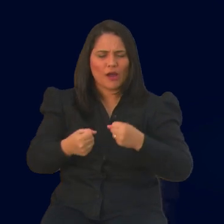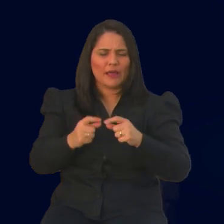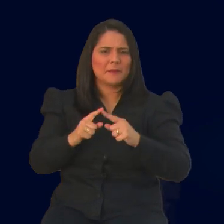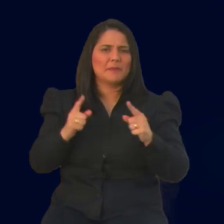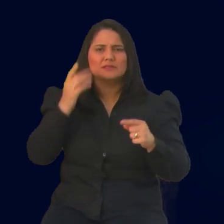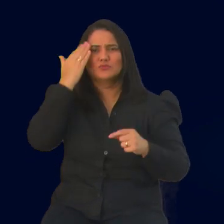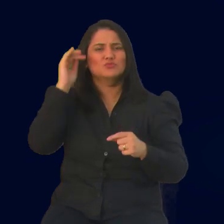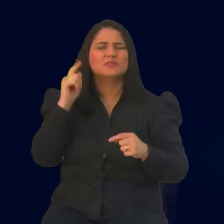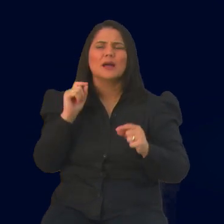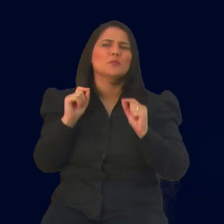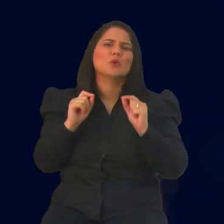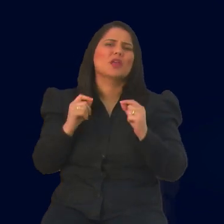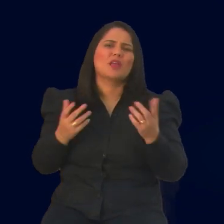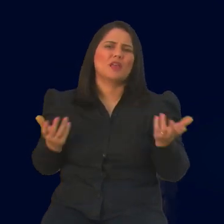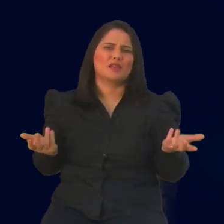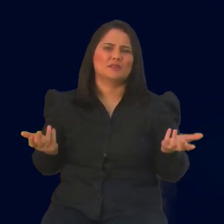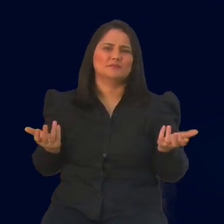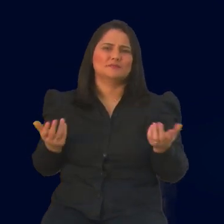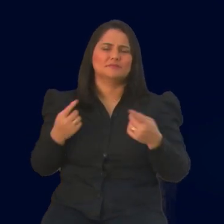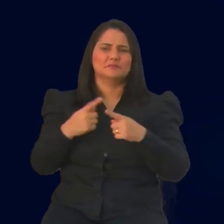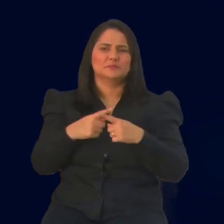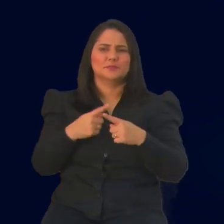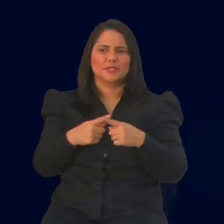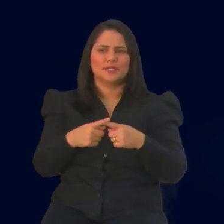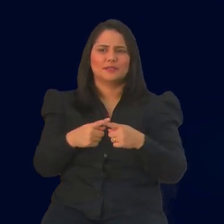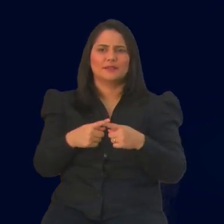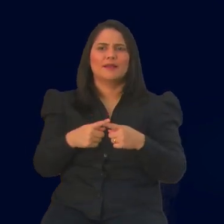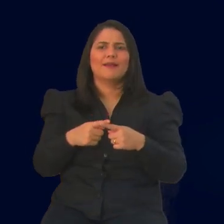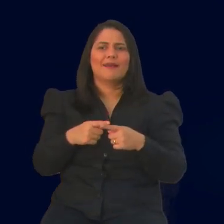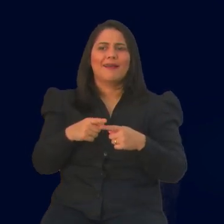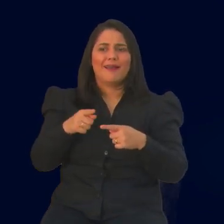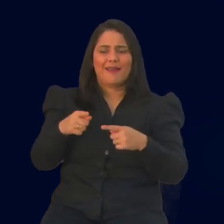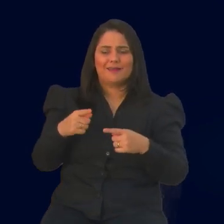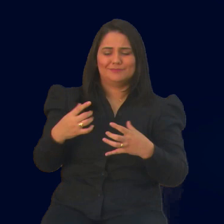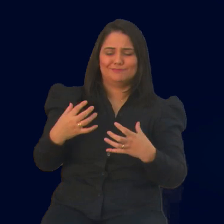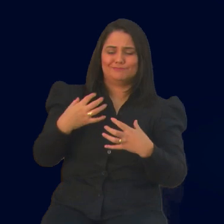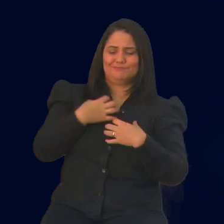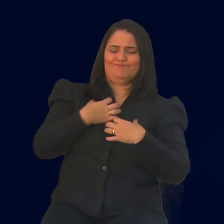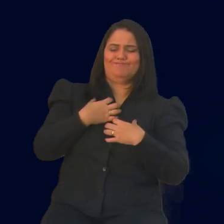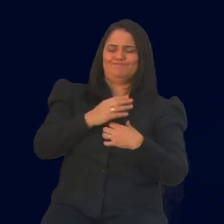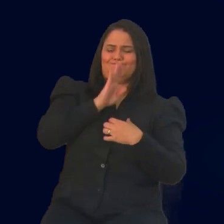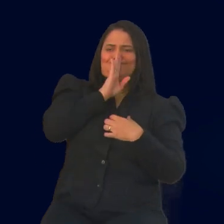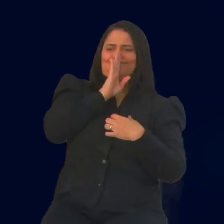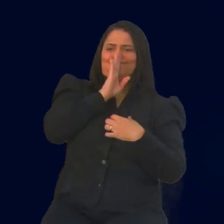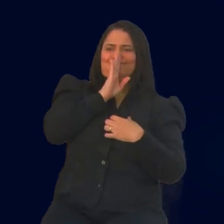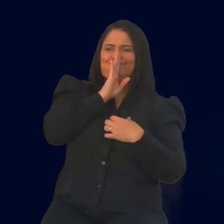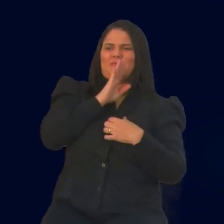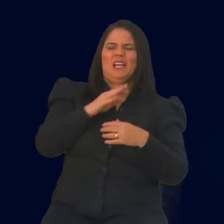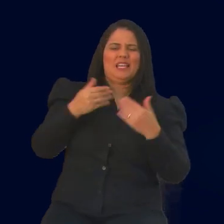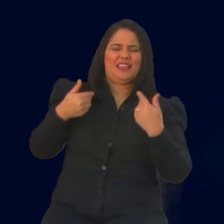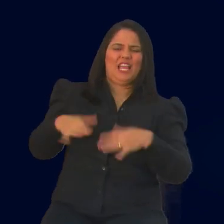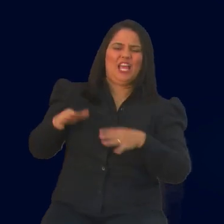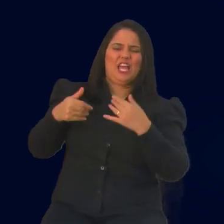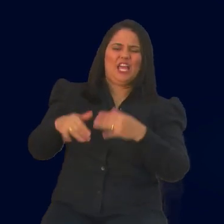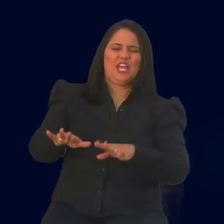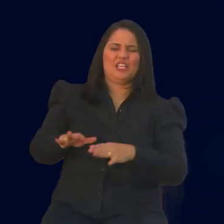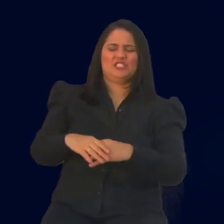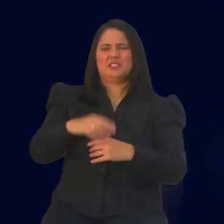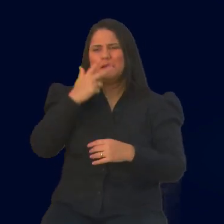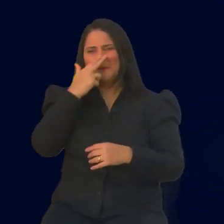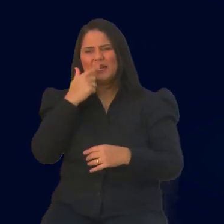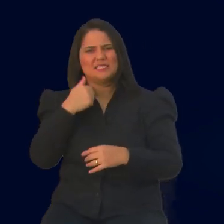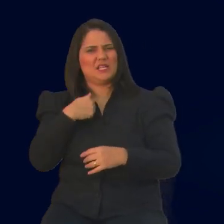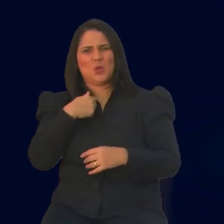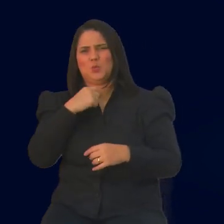é. Porque ela nos paralisa, gera procrastinação, a autossabotagem.